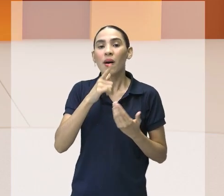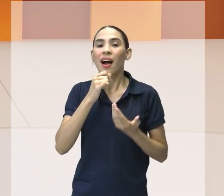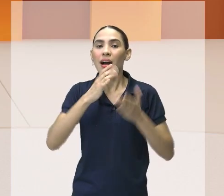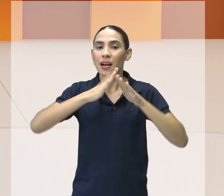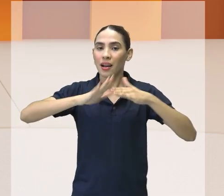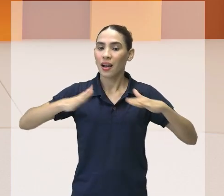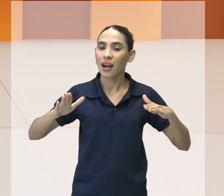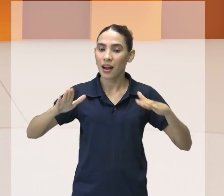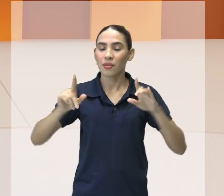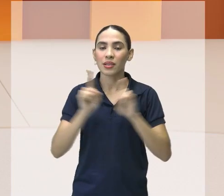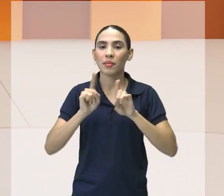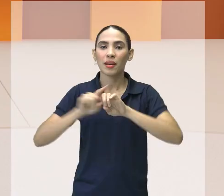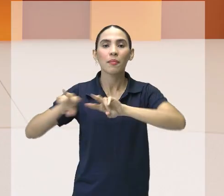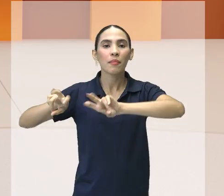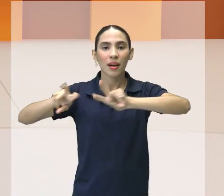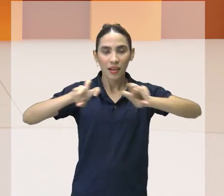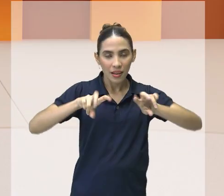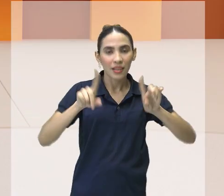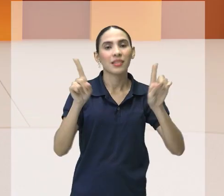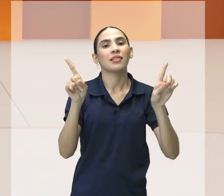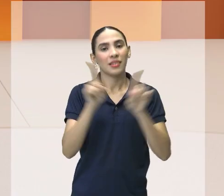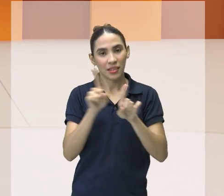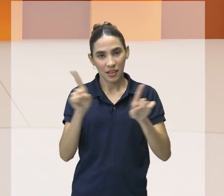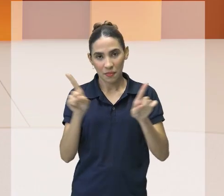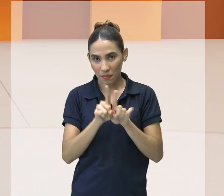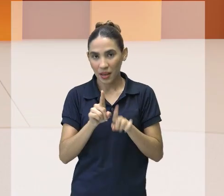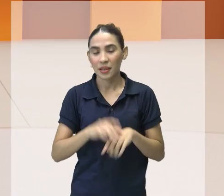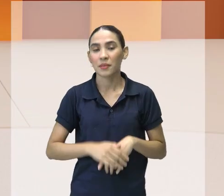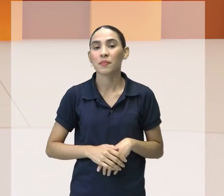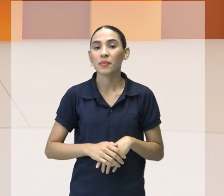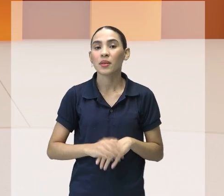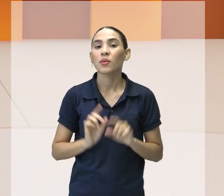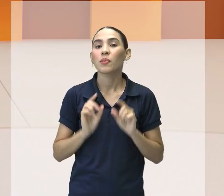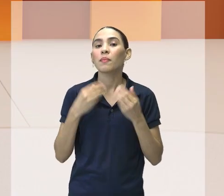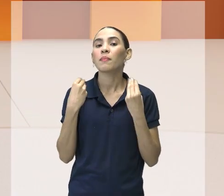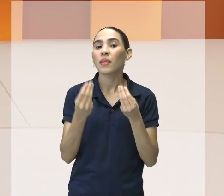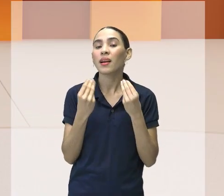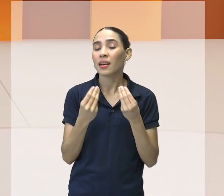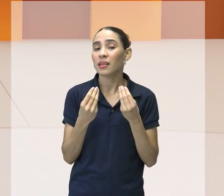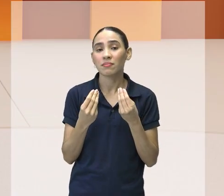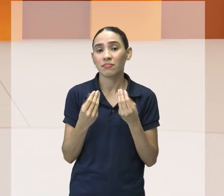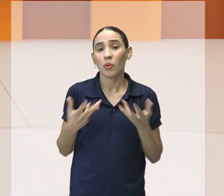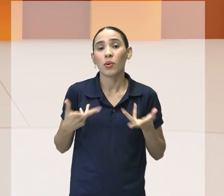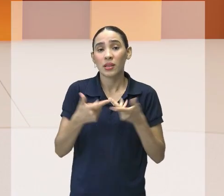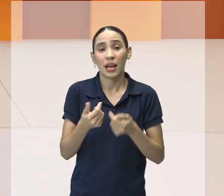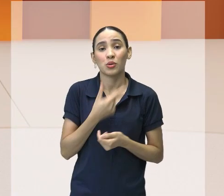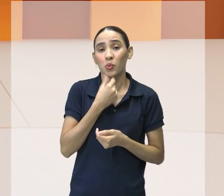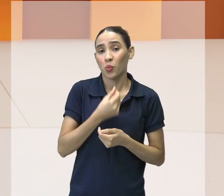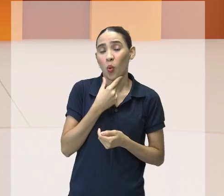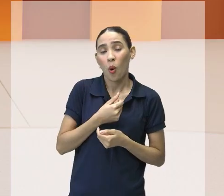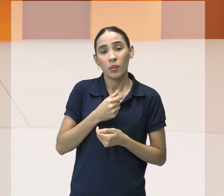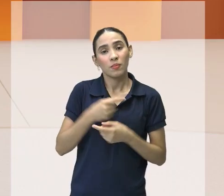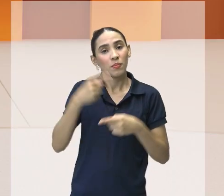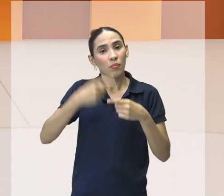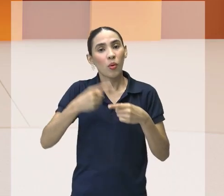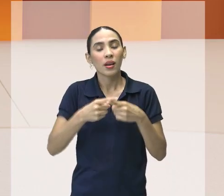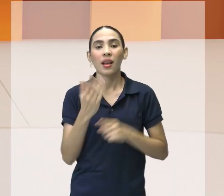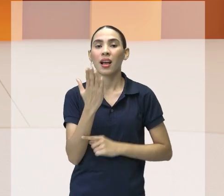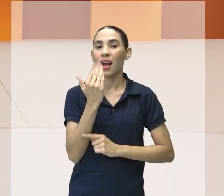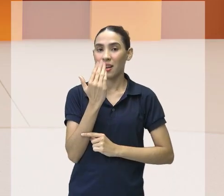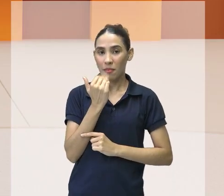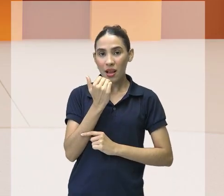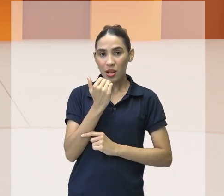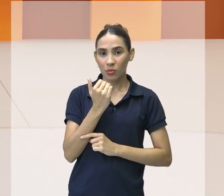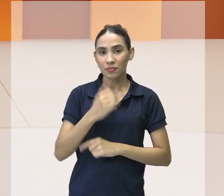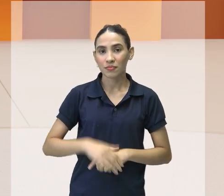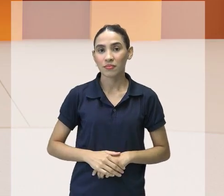águas, que estão sendo extraídos também em benefício do homem, porque é para nos